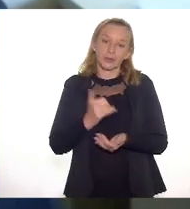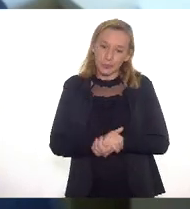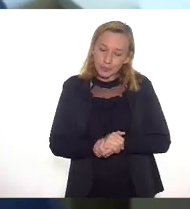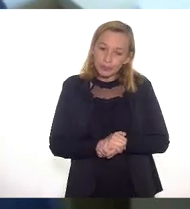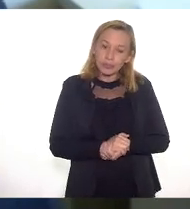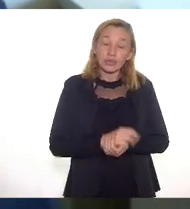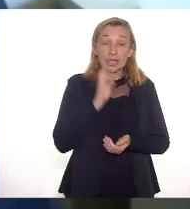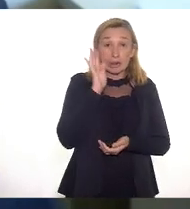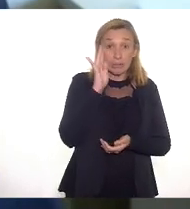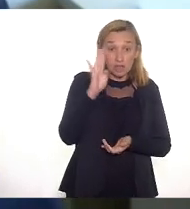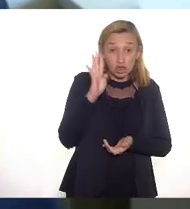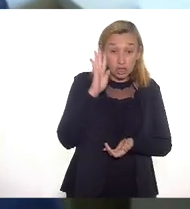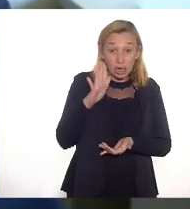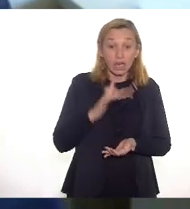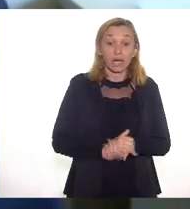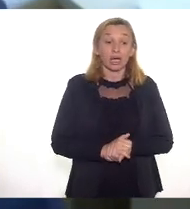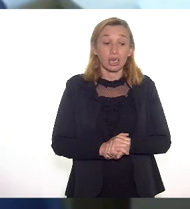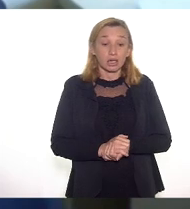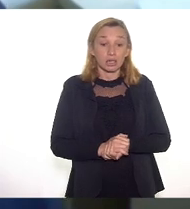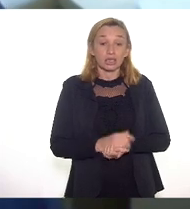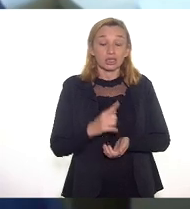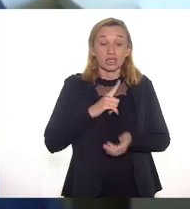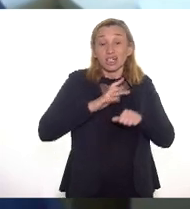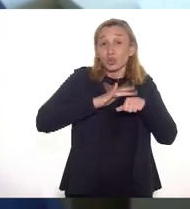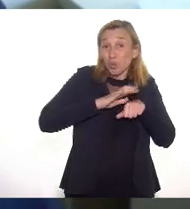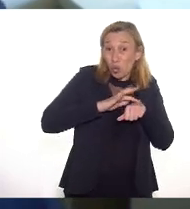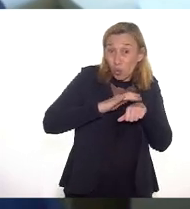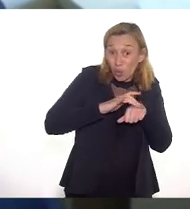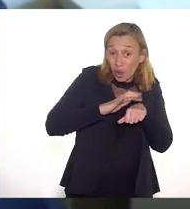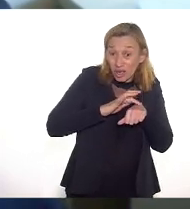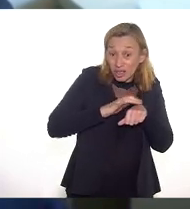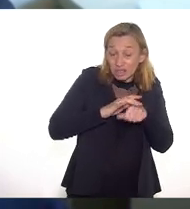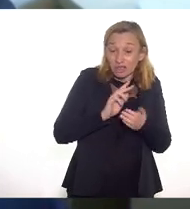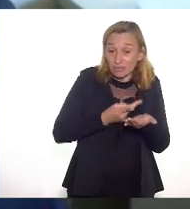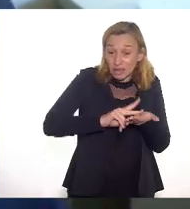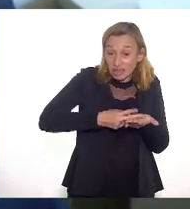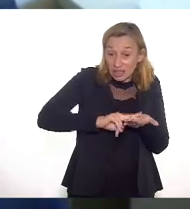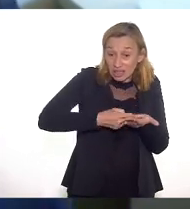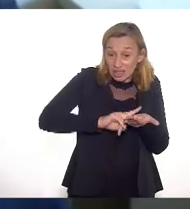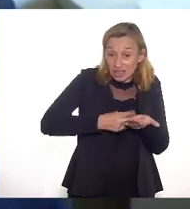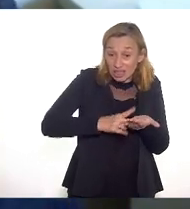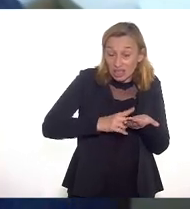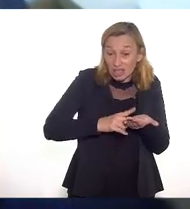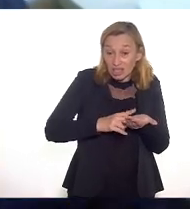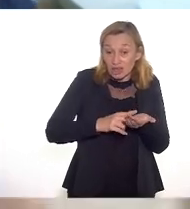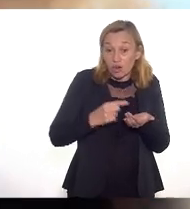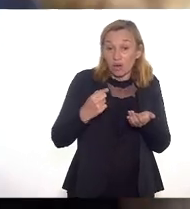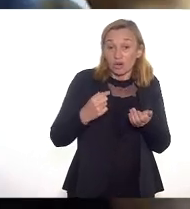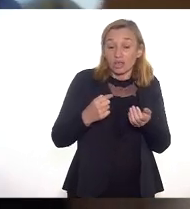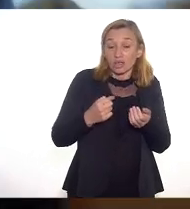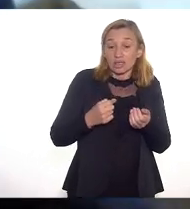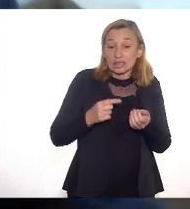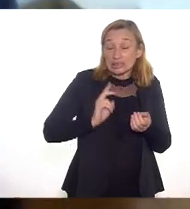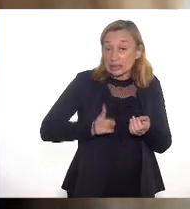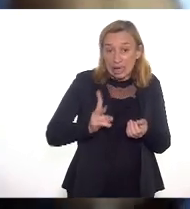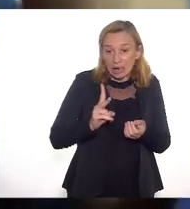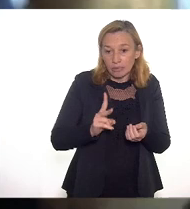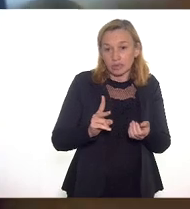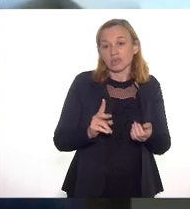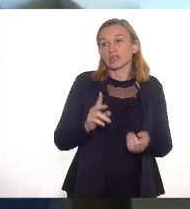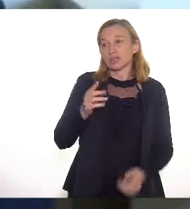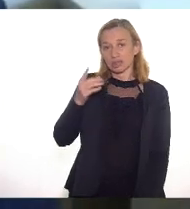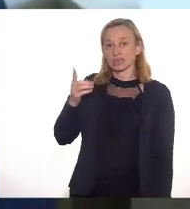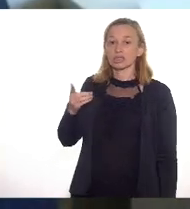Você imaginar que tem doentes com epilepsia que tem crise quase de hora em hora. O deputado Rubens Montempo